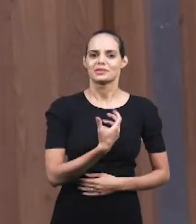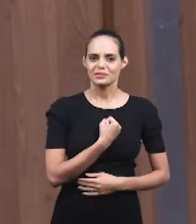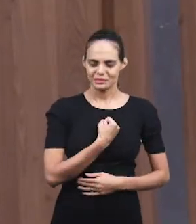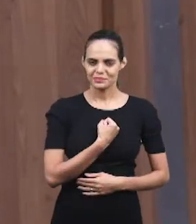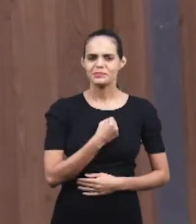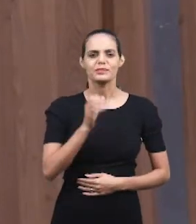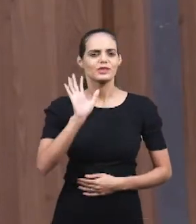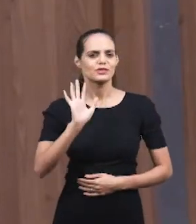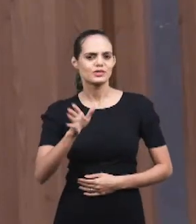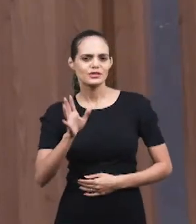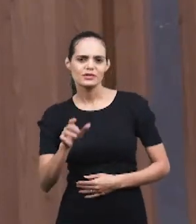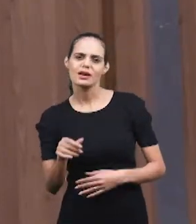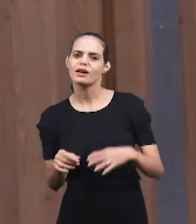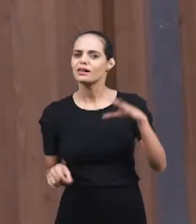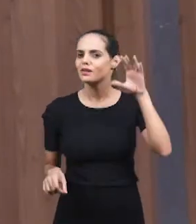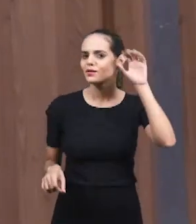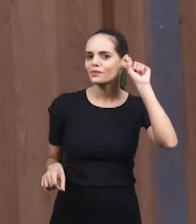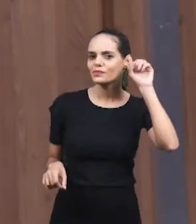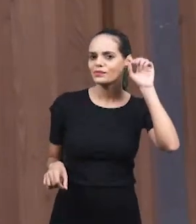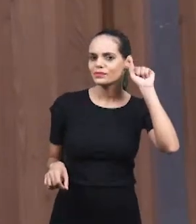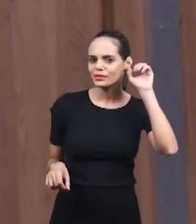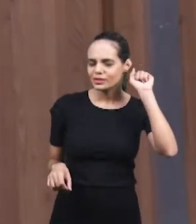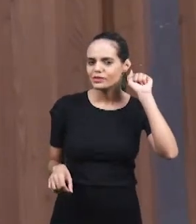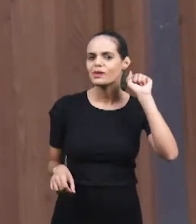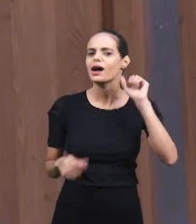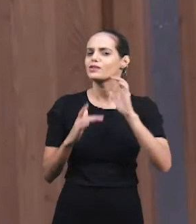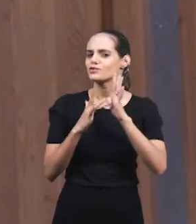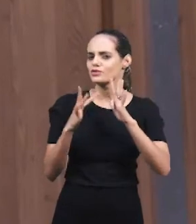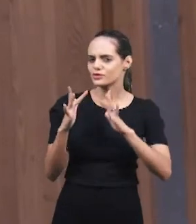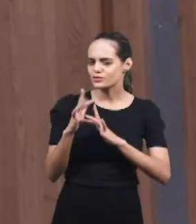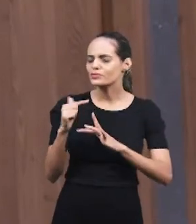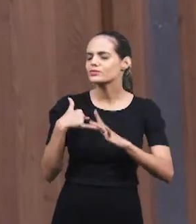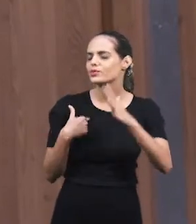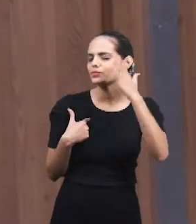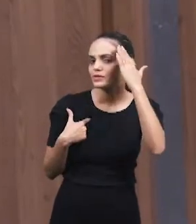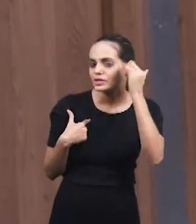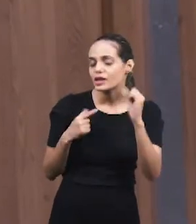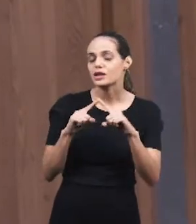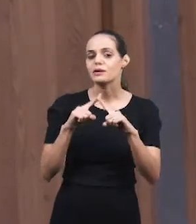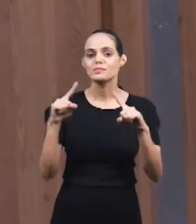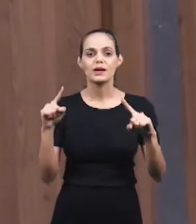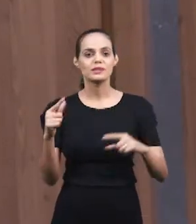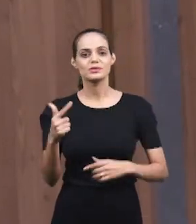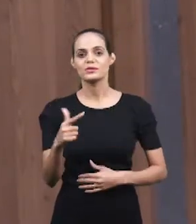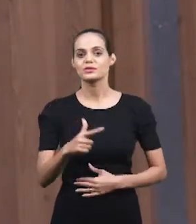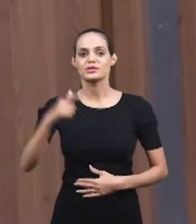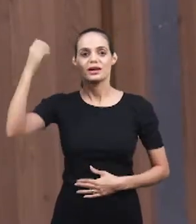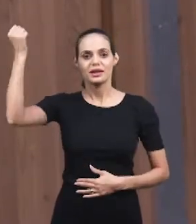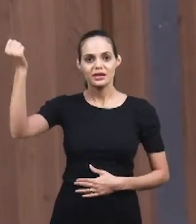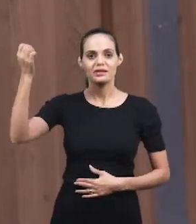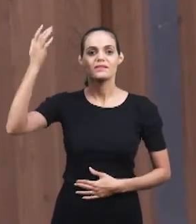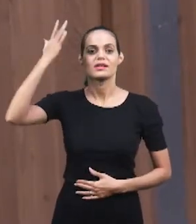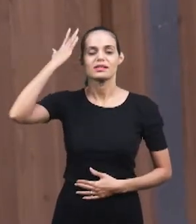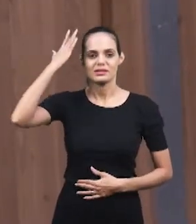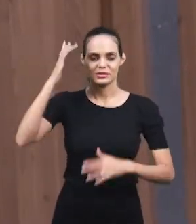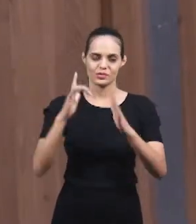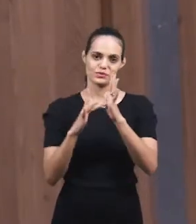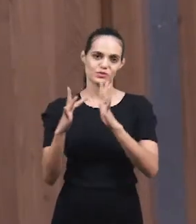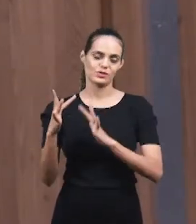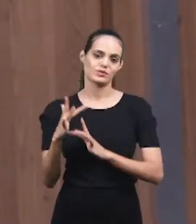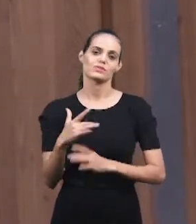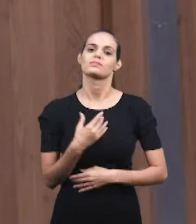tinha ouvido falar já de Jesus. O que ele não tinha tido ainda era a revelação de Jesus na sua vida. Muito